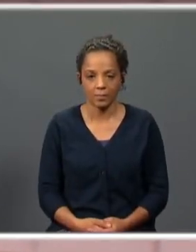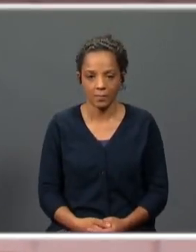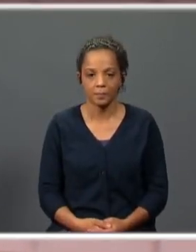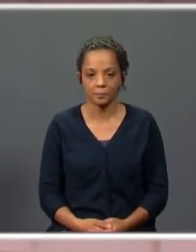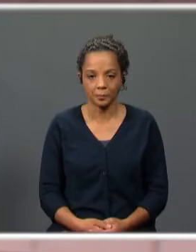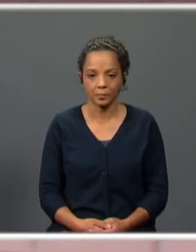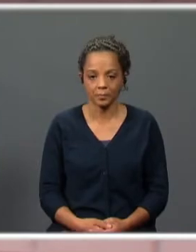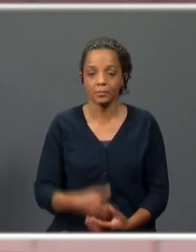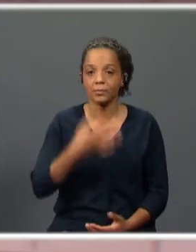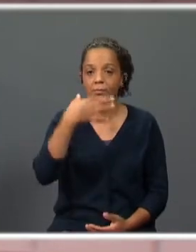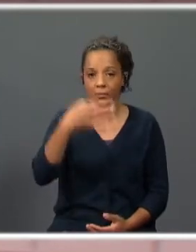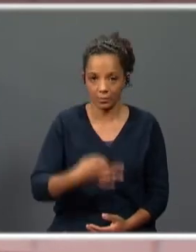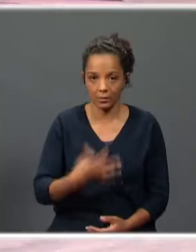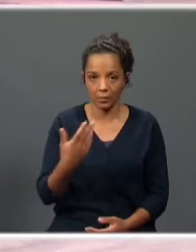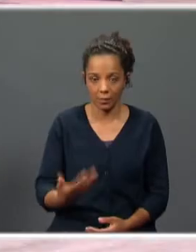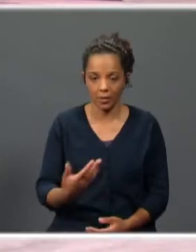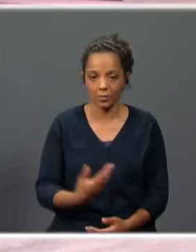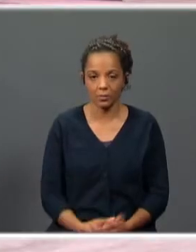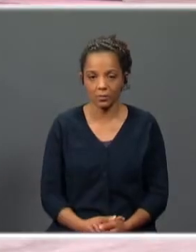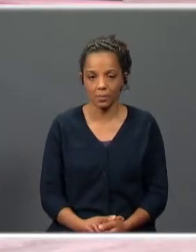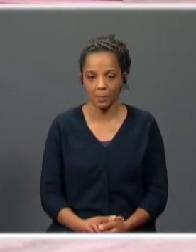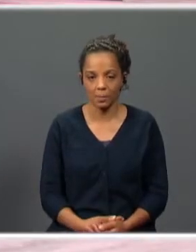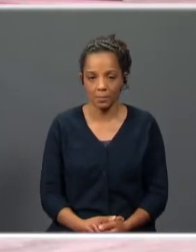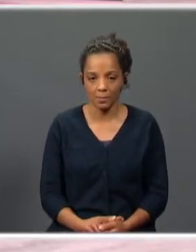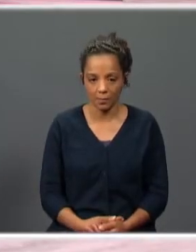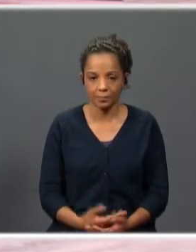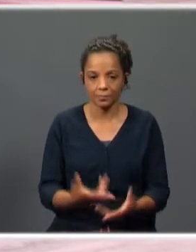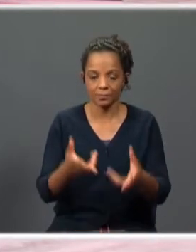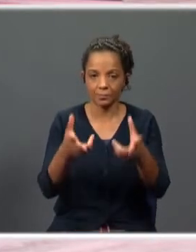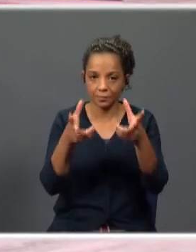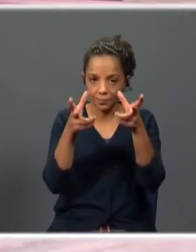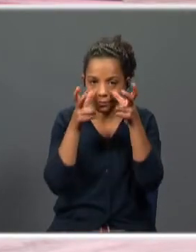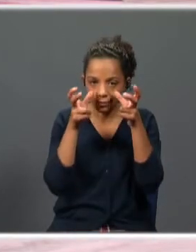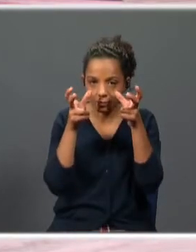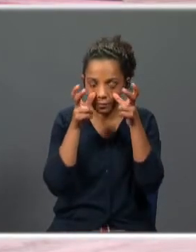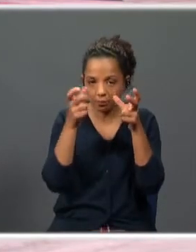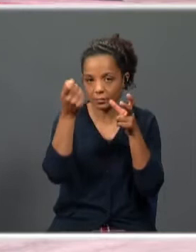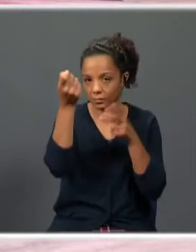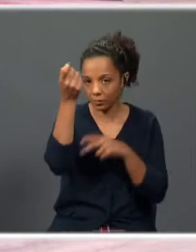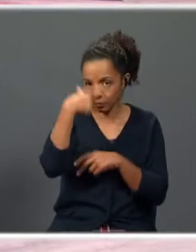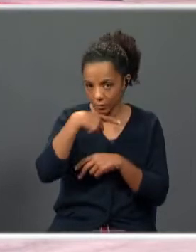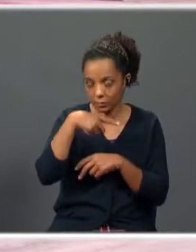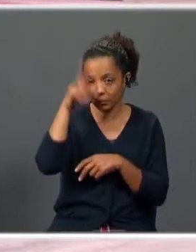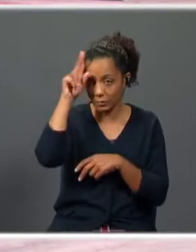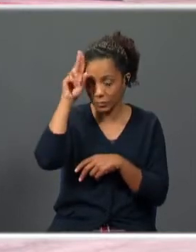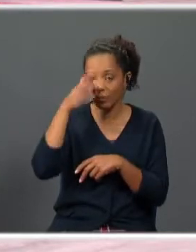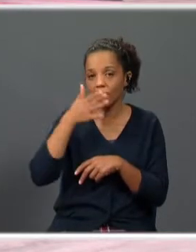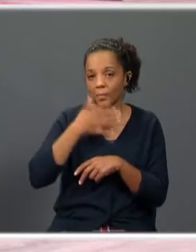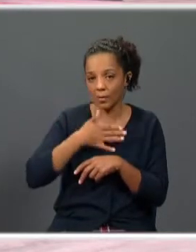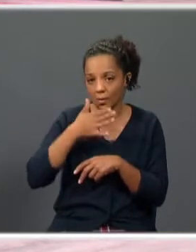E vamos confirmar. Vamos ouvir a história do nosso coelhinho